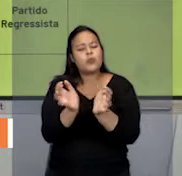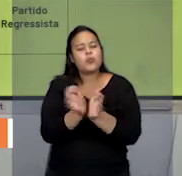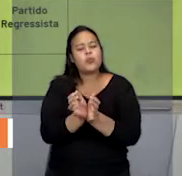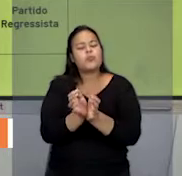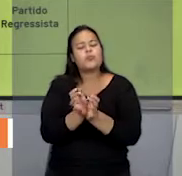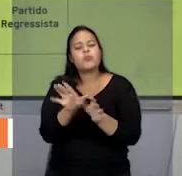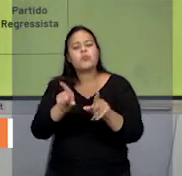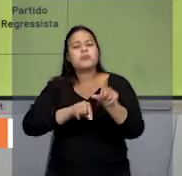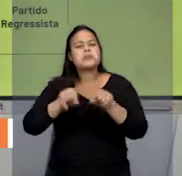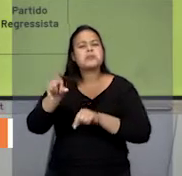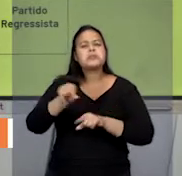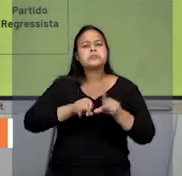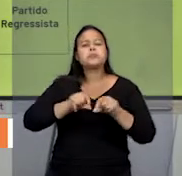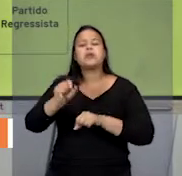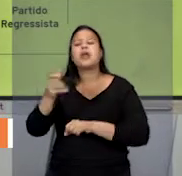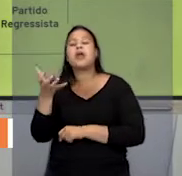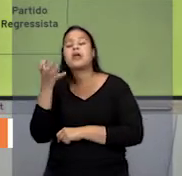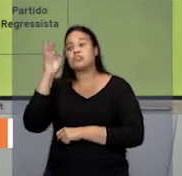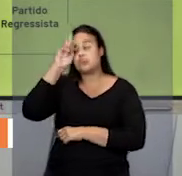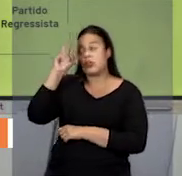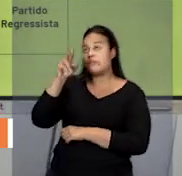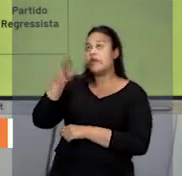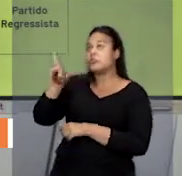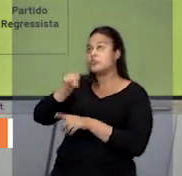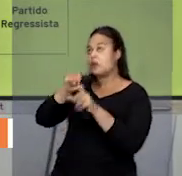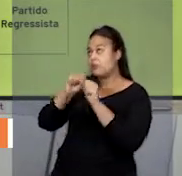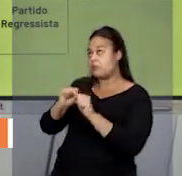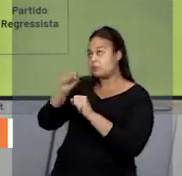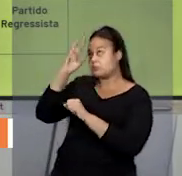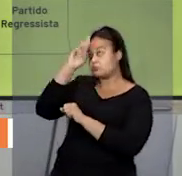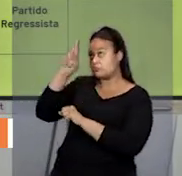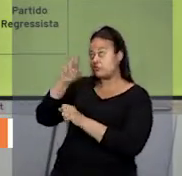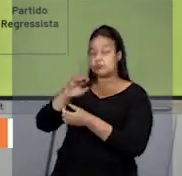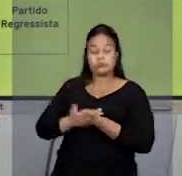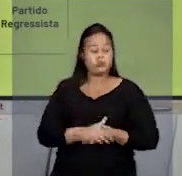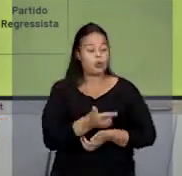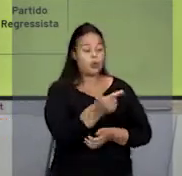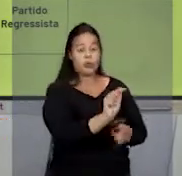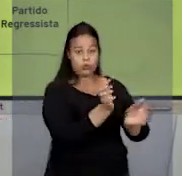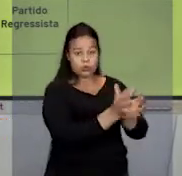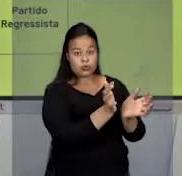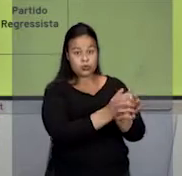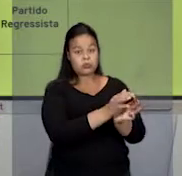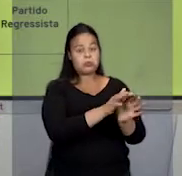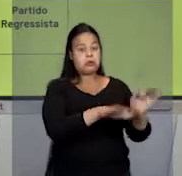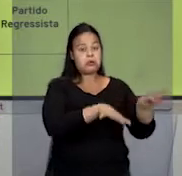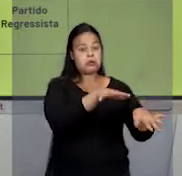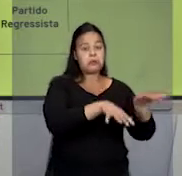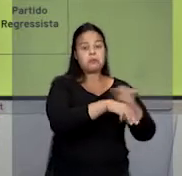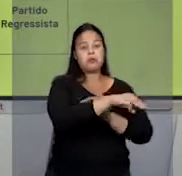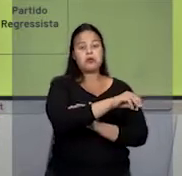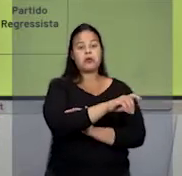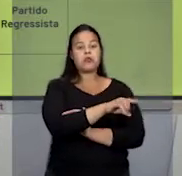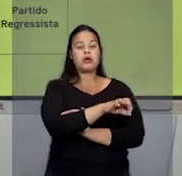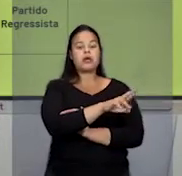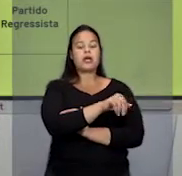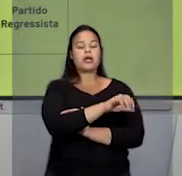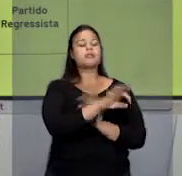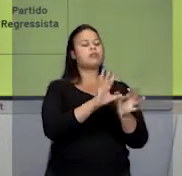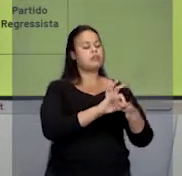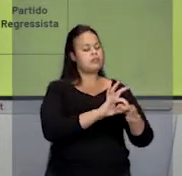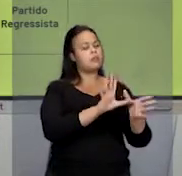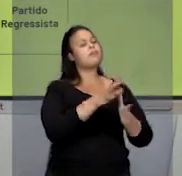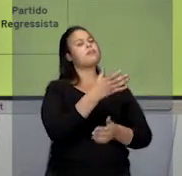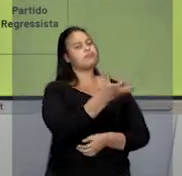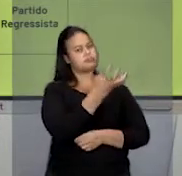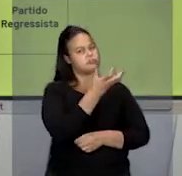pudéssemos escolher o nosso líder. Já o Partido Moderado, ele também queria, né, mais liberdade,